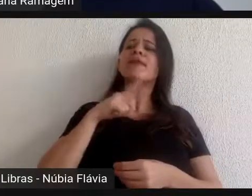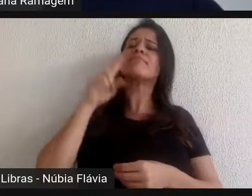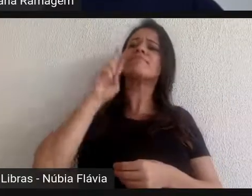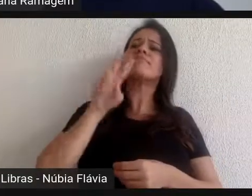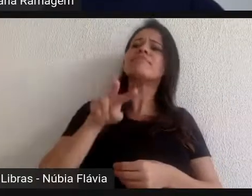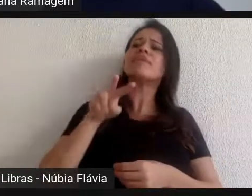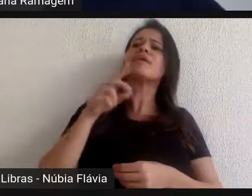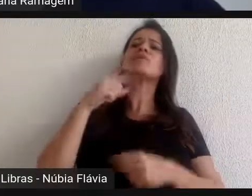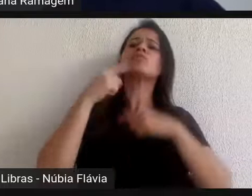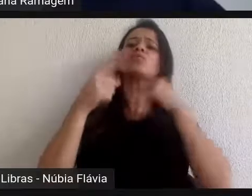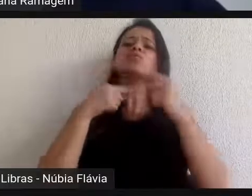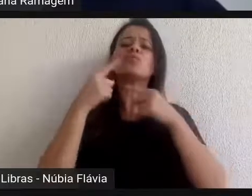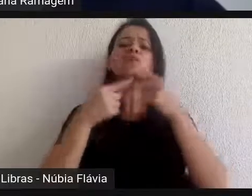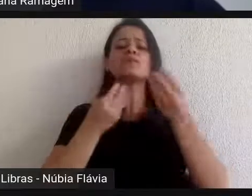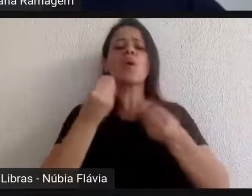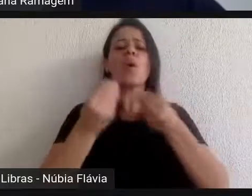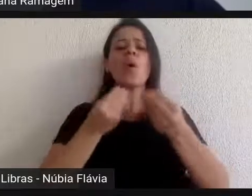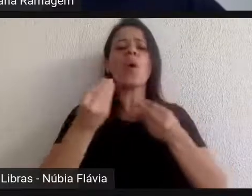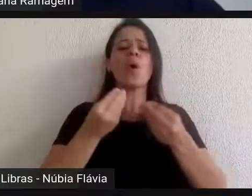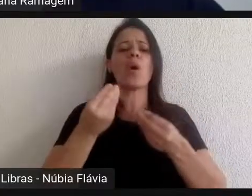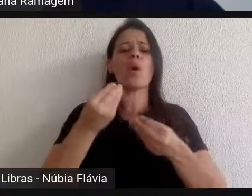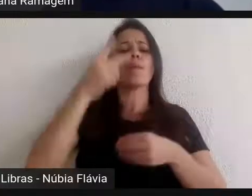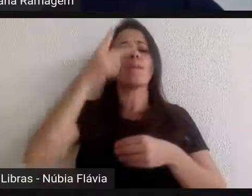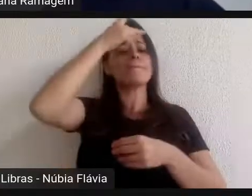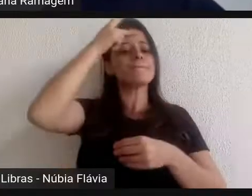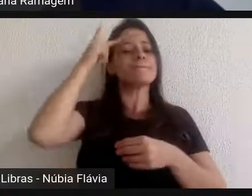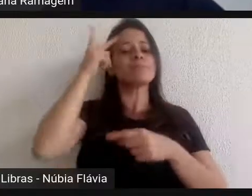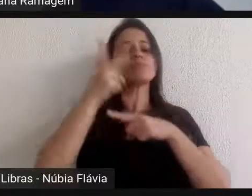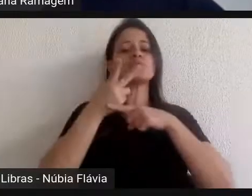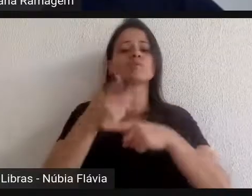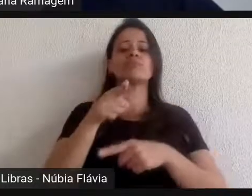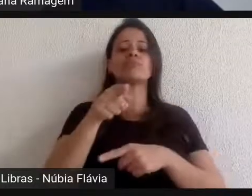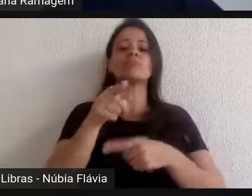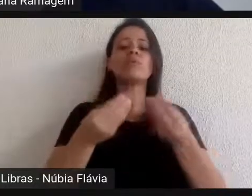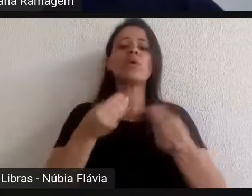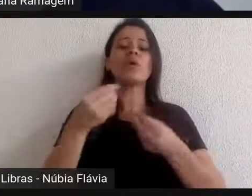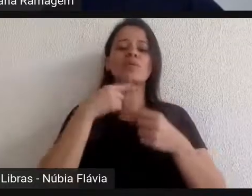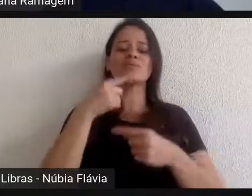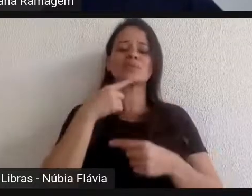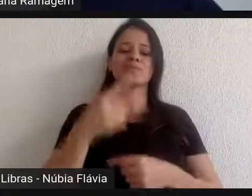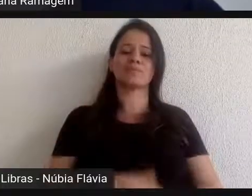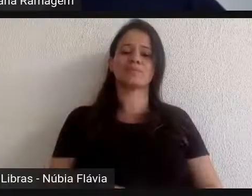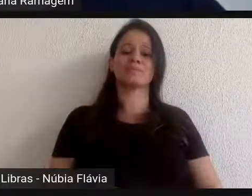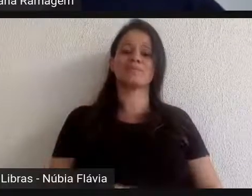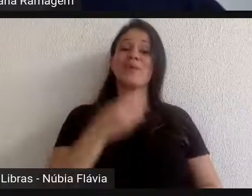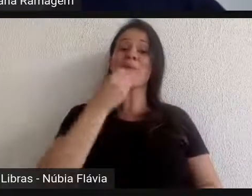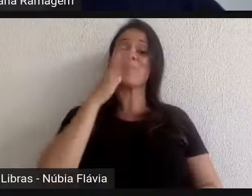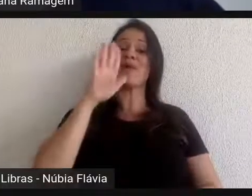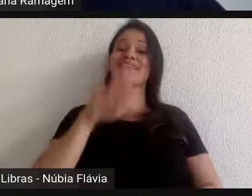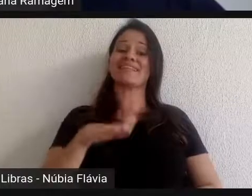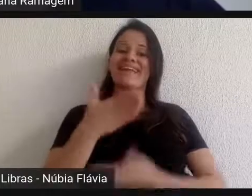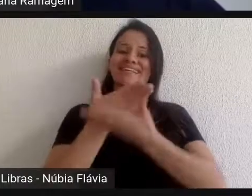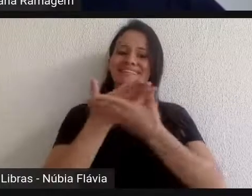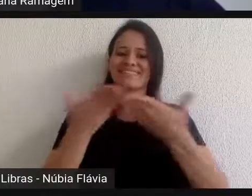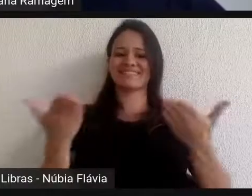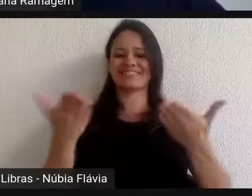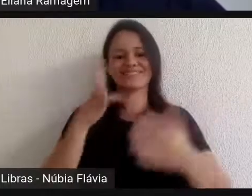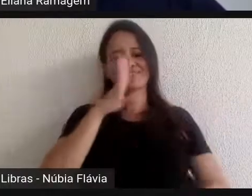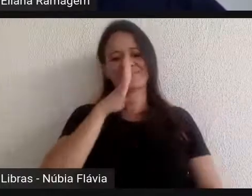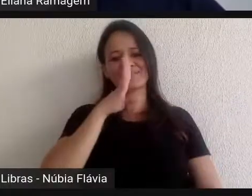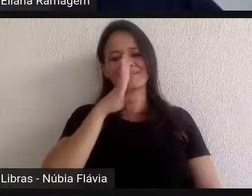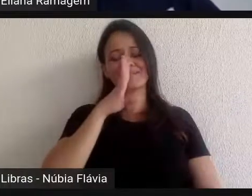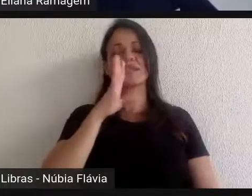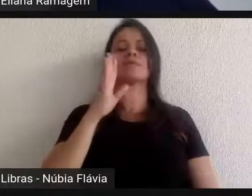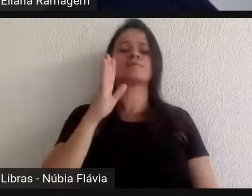seus pacientes, para as pessoas que te procuram? Bom, boa tarde a todos que nos assistem, né? Bom, sem dúvida,